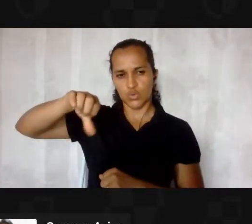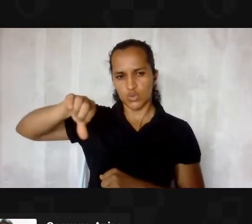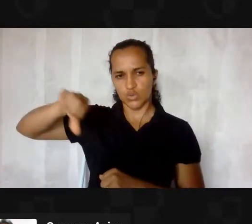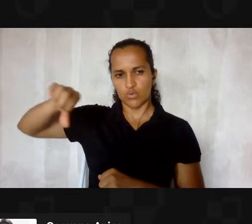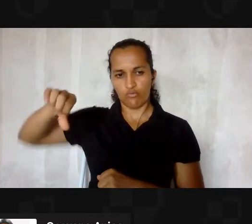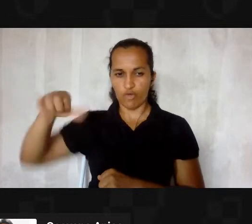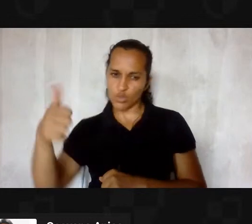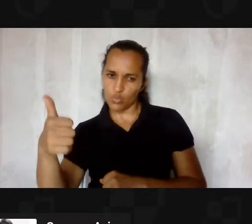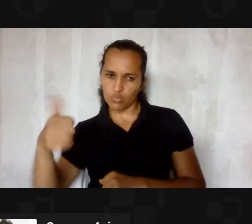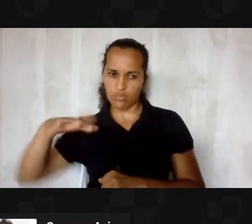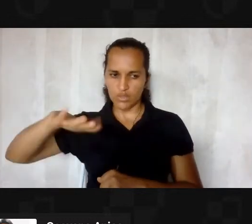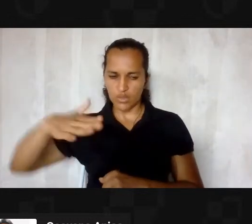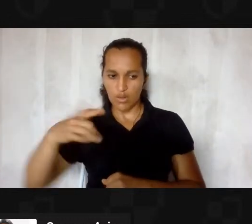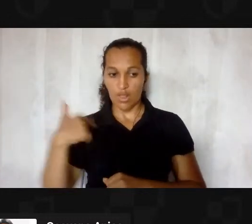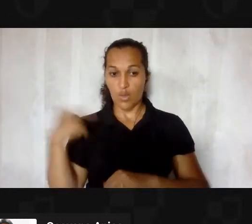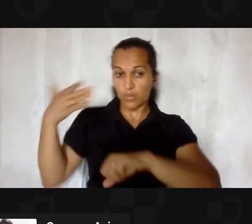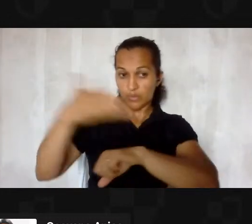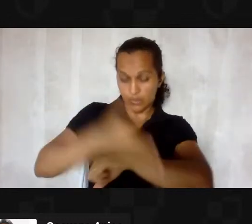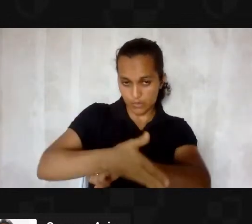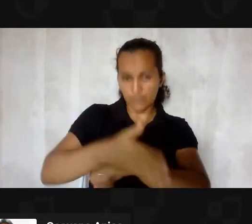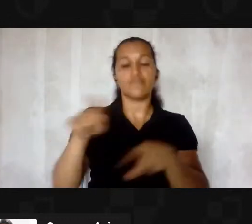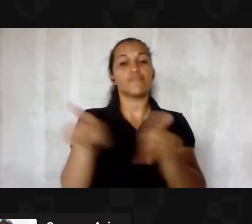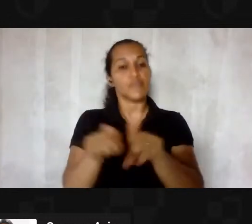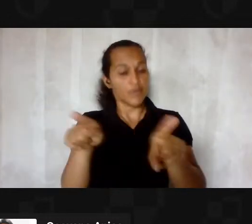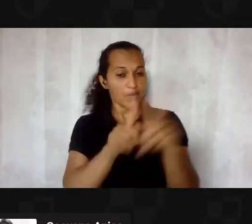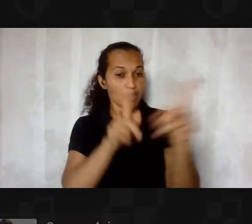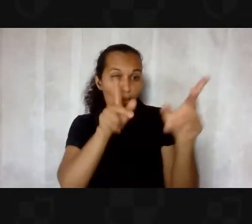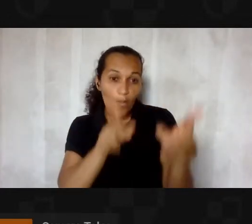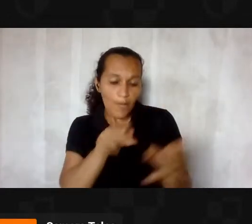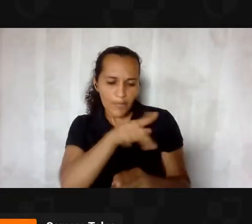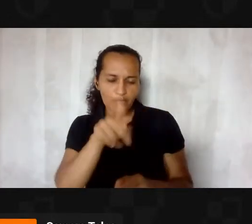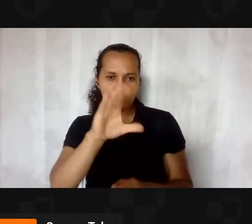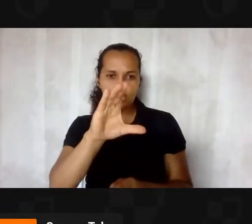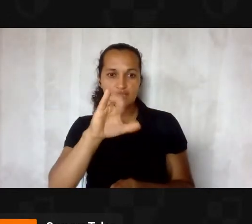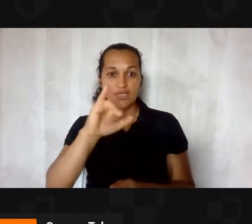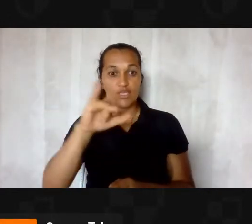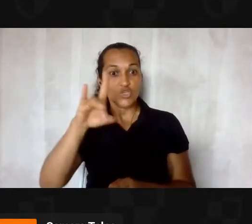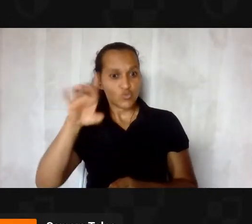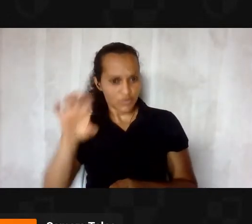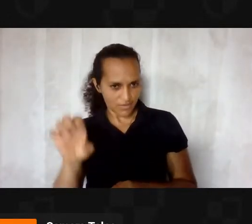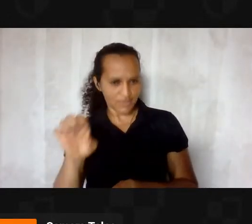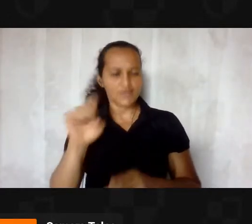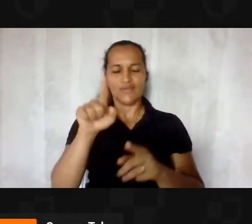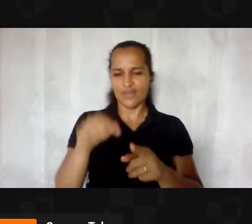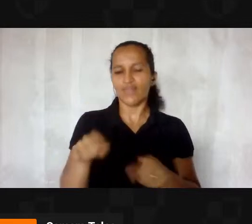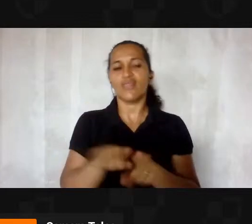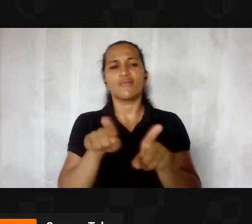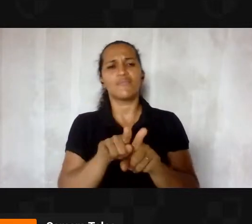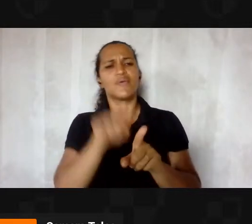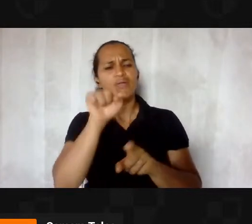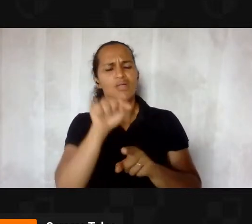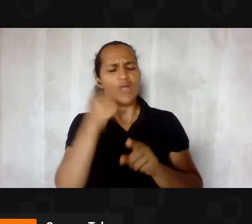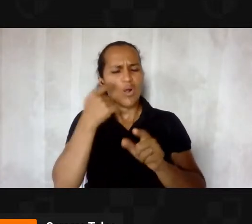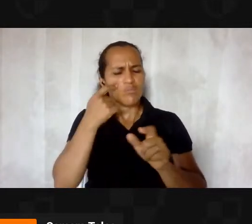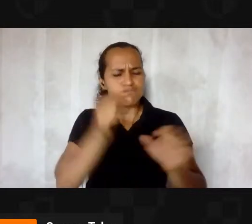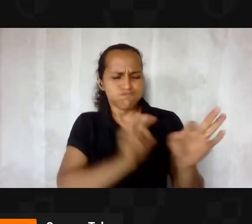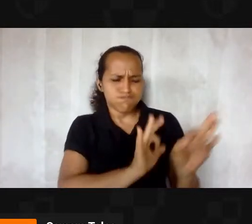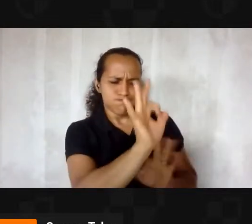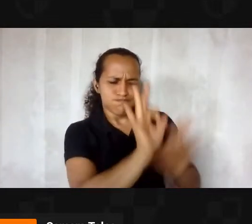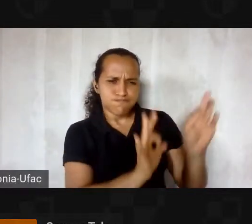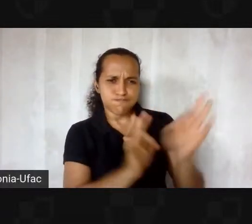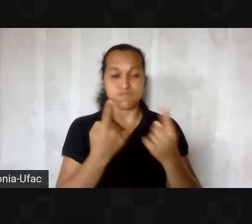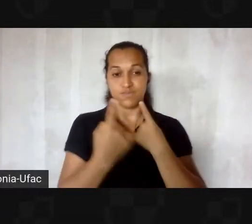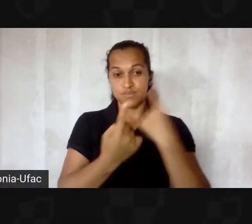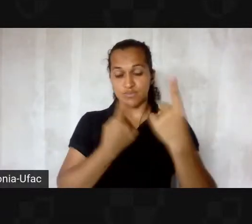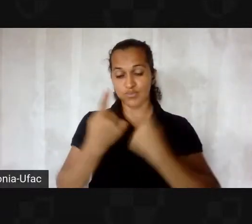quando eu adentrei, assim como a professora Seiris, que vai falar daqui a pouco, no maior projeto de dialetologia do